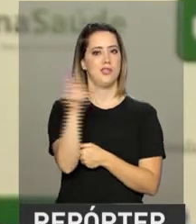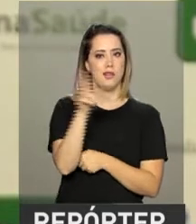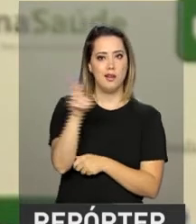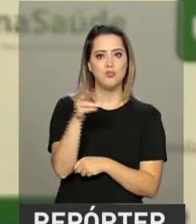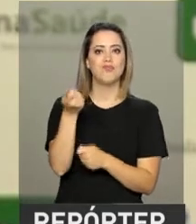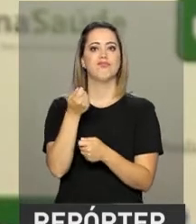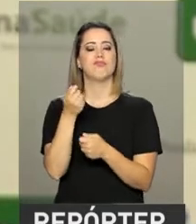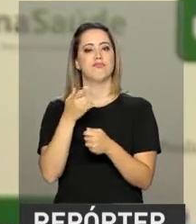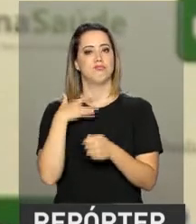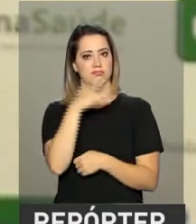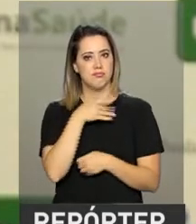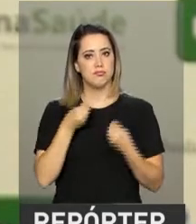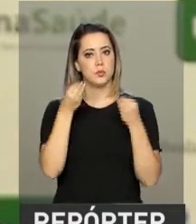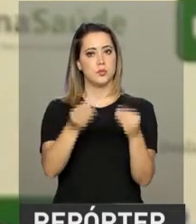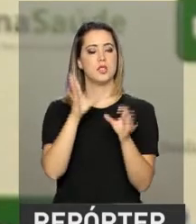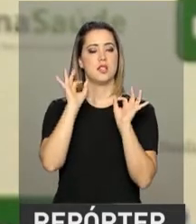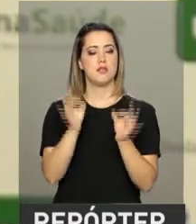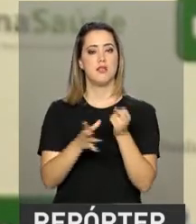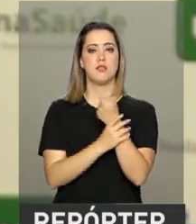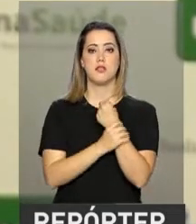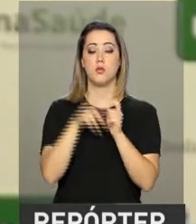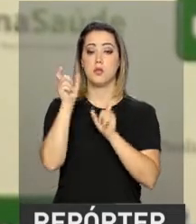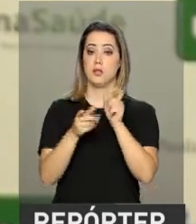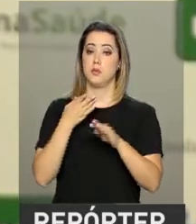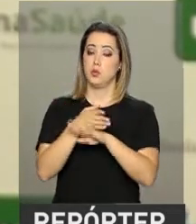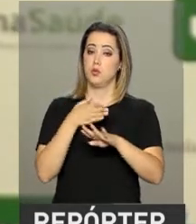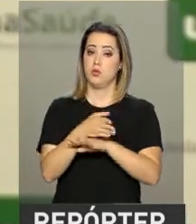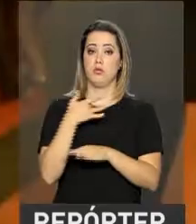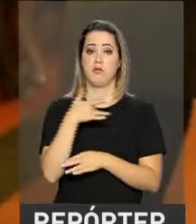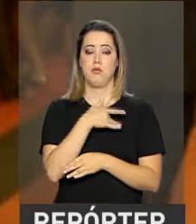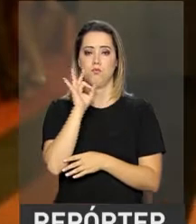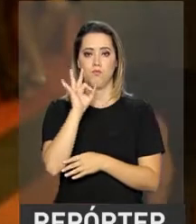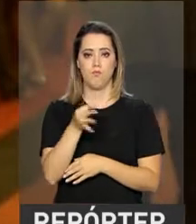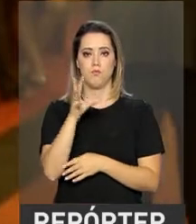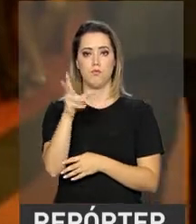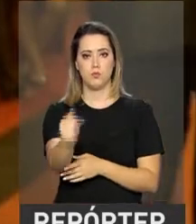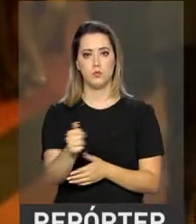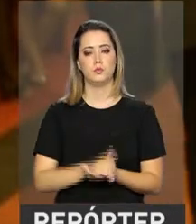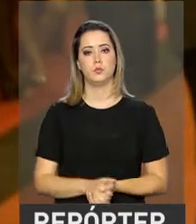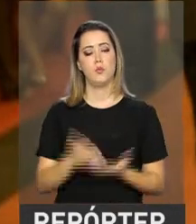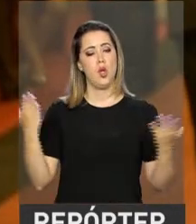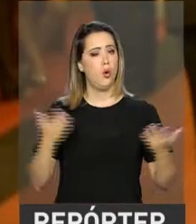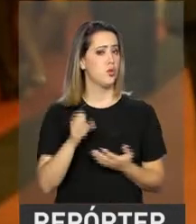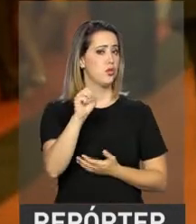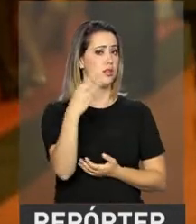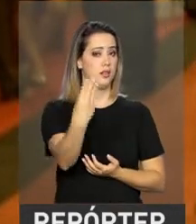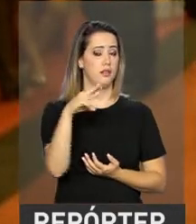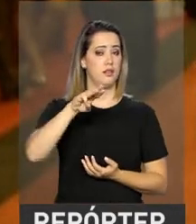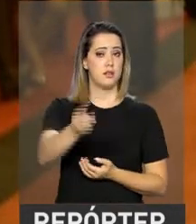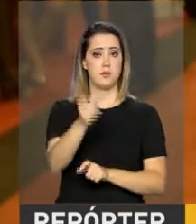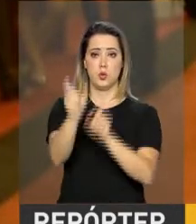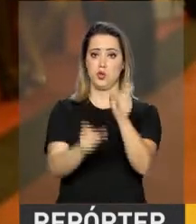da garantia também os cidadãos de mais acesso à saúde para todos atualmente 83 milhões de brasileiros estão